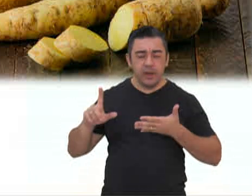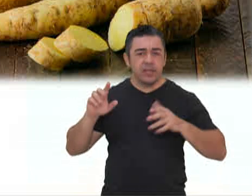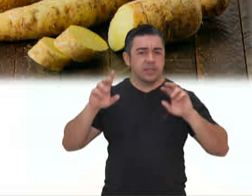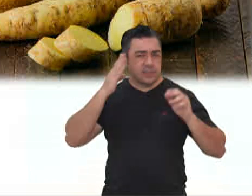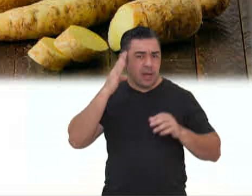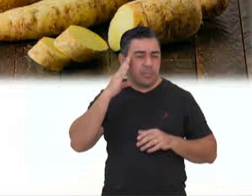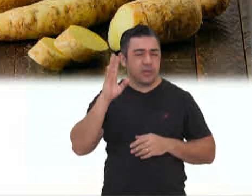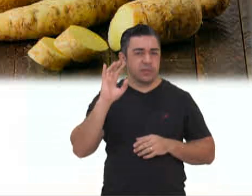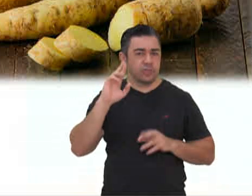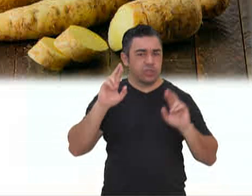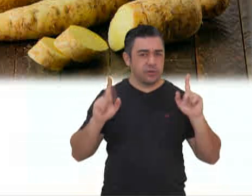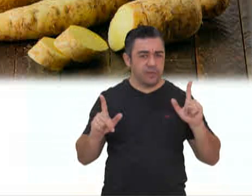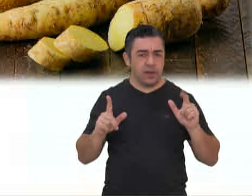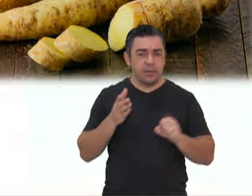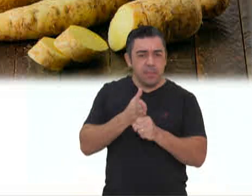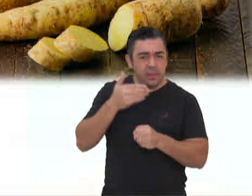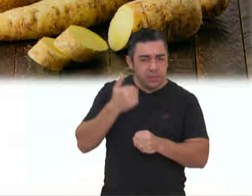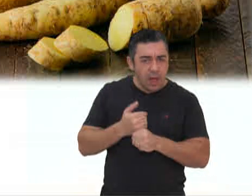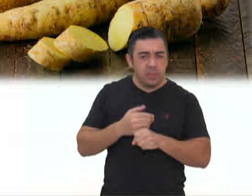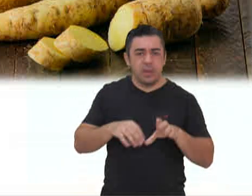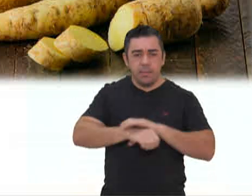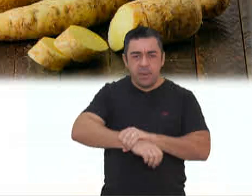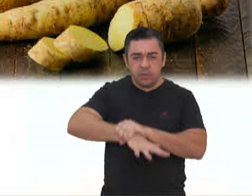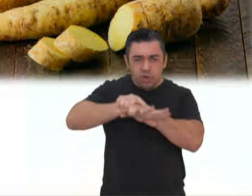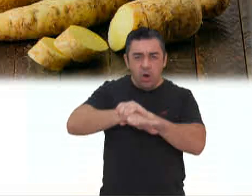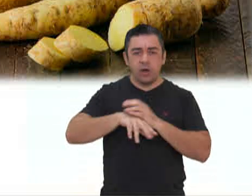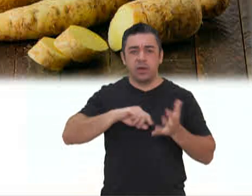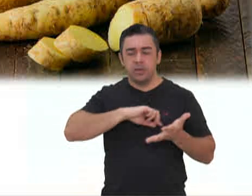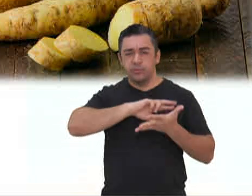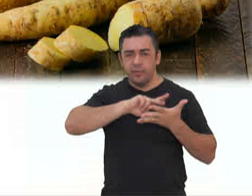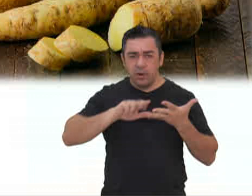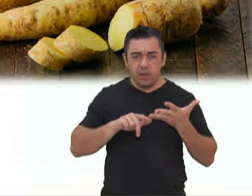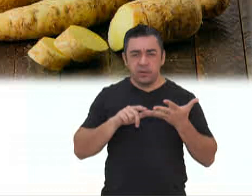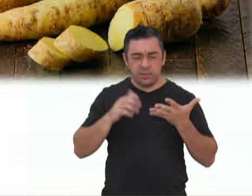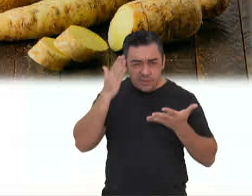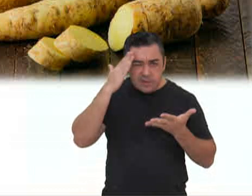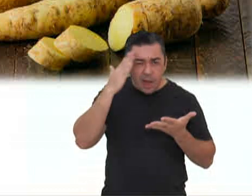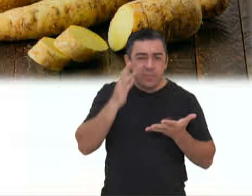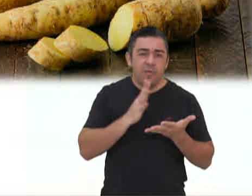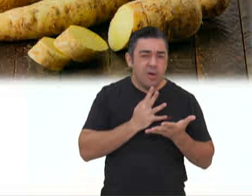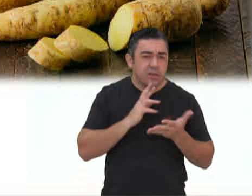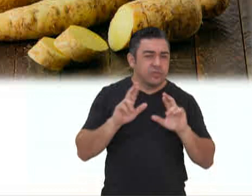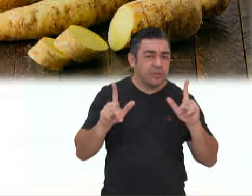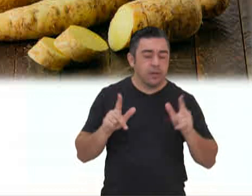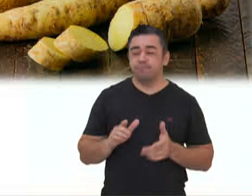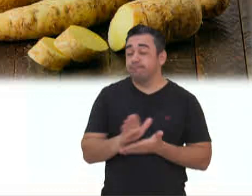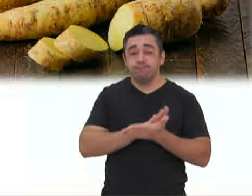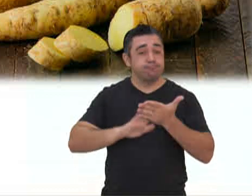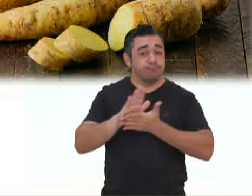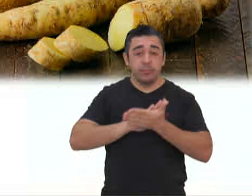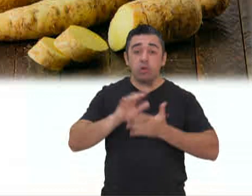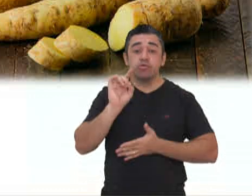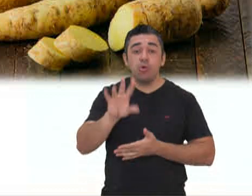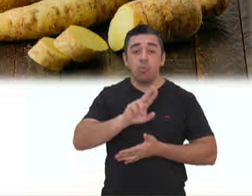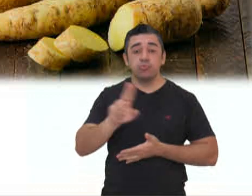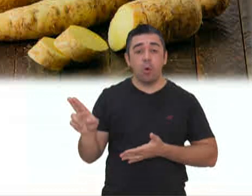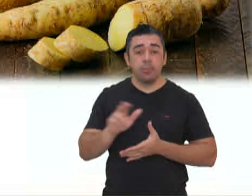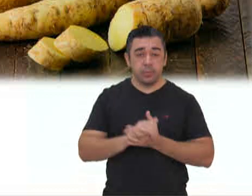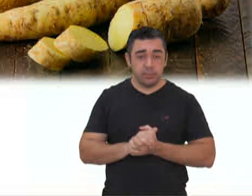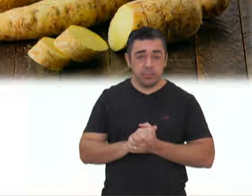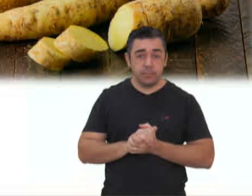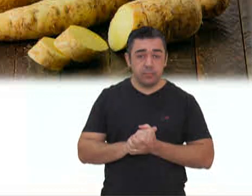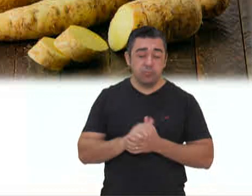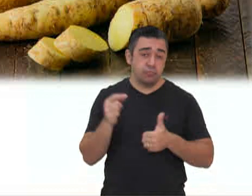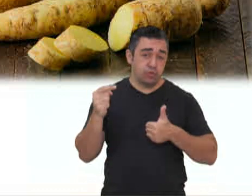entre a mandioquinha, a batata salsa, a batata baroa, cenourinha amarela e cenourinha branca? Nenhuma, apenas o nome, dito de